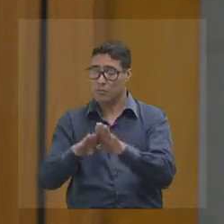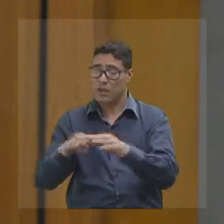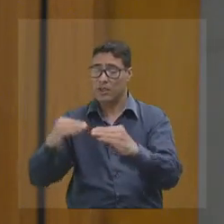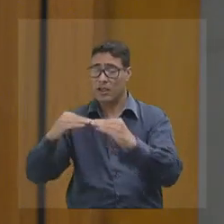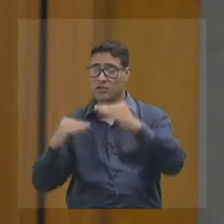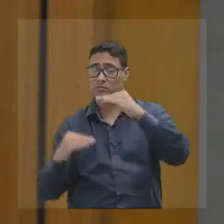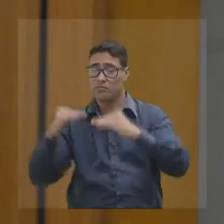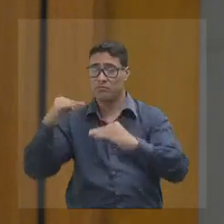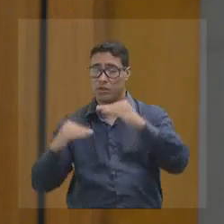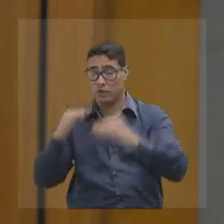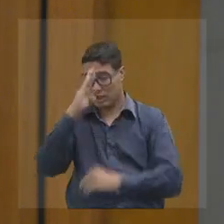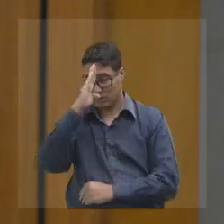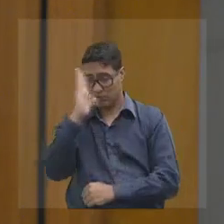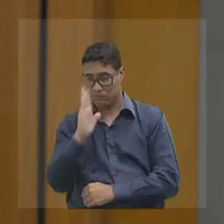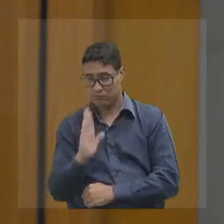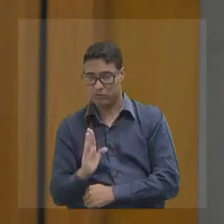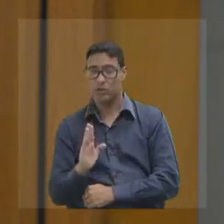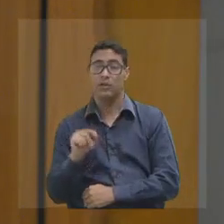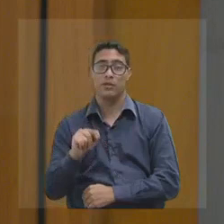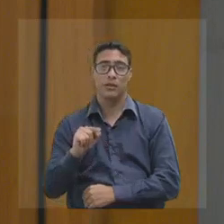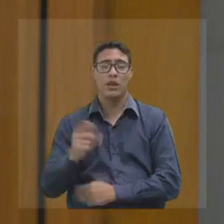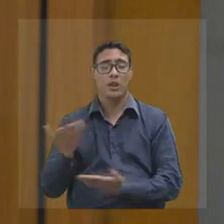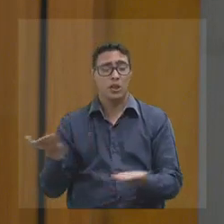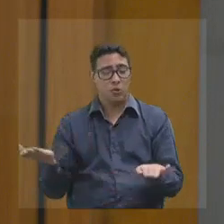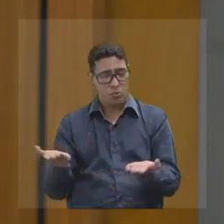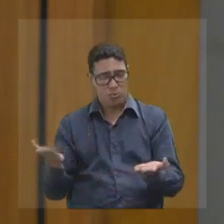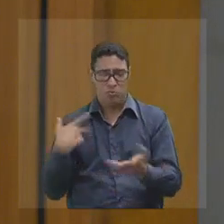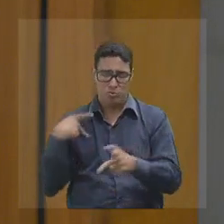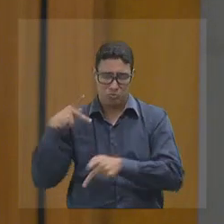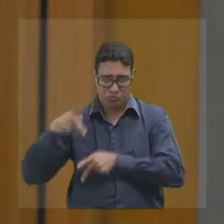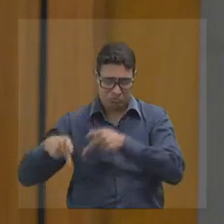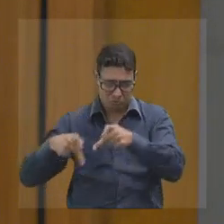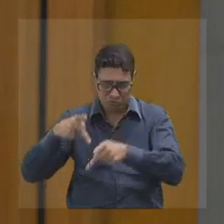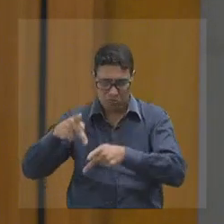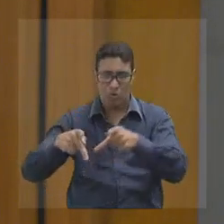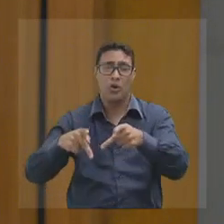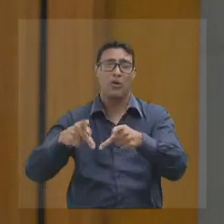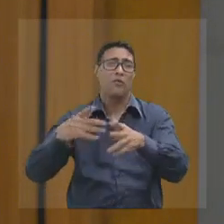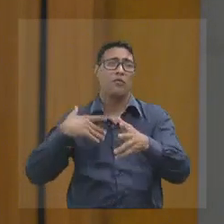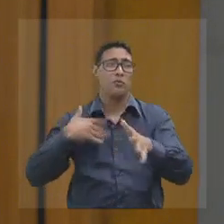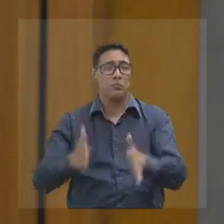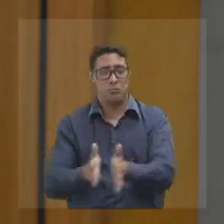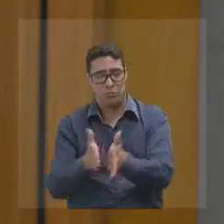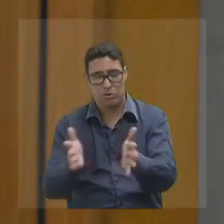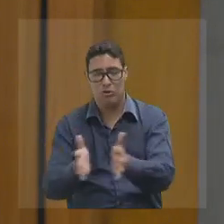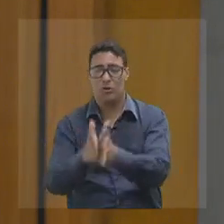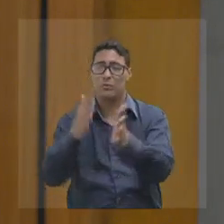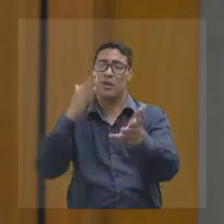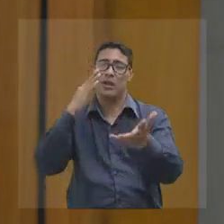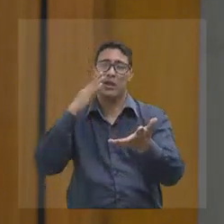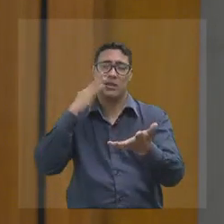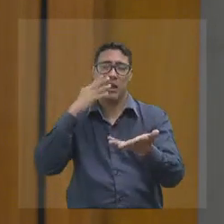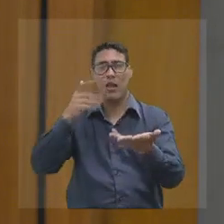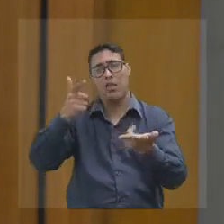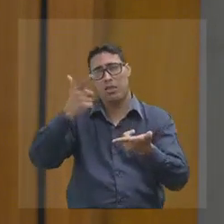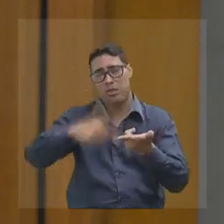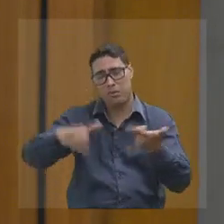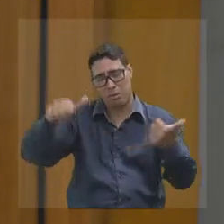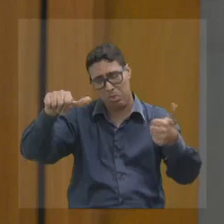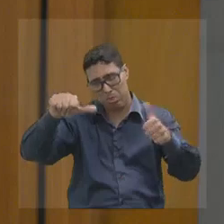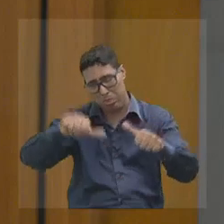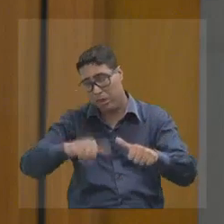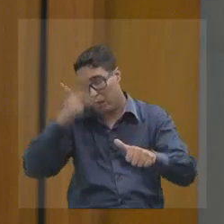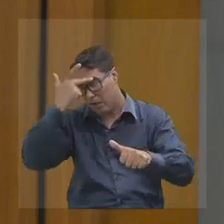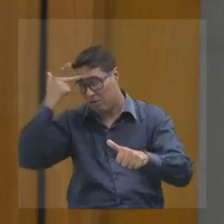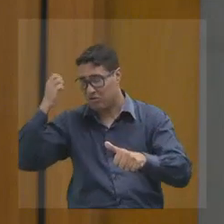se arrasta e cada vez mais o povo mais pobre tem ficado ousado por aqueles espertos ou